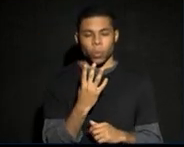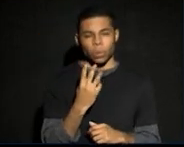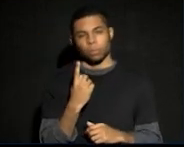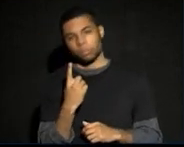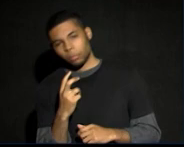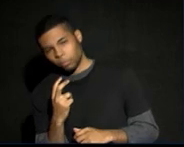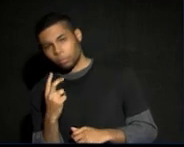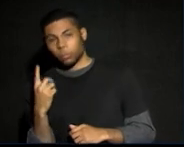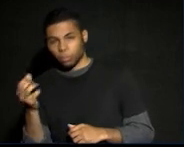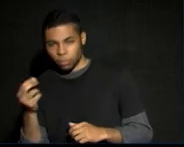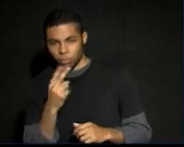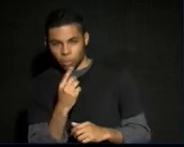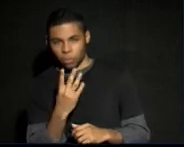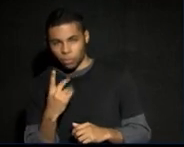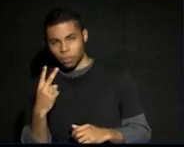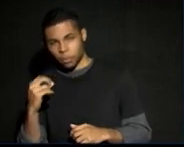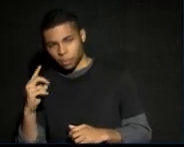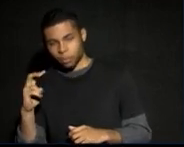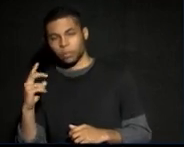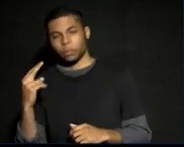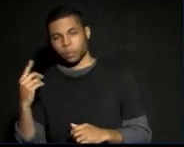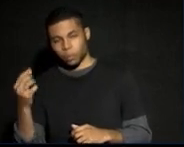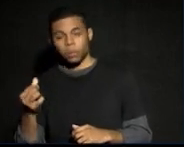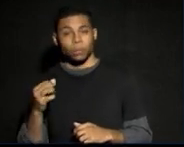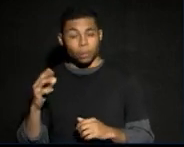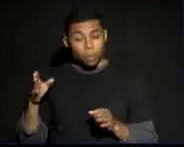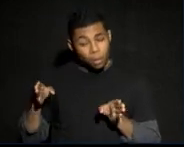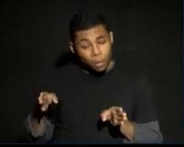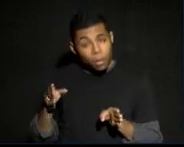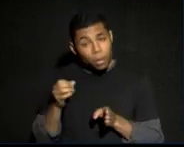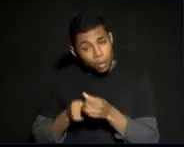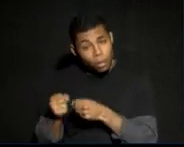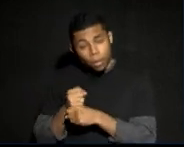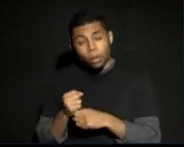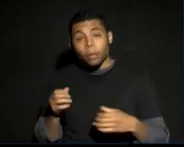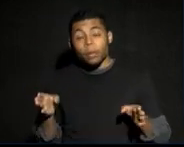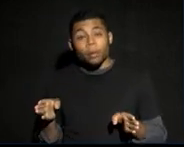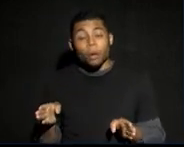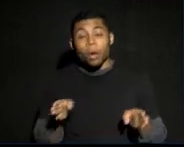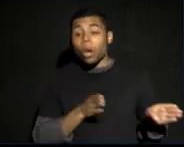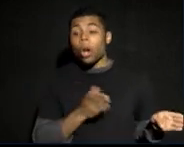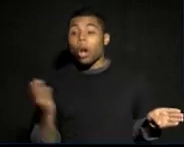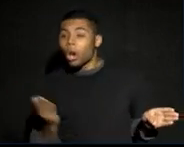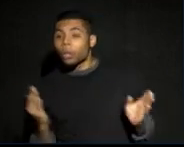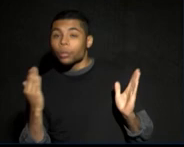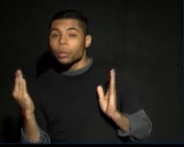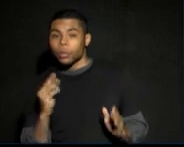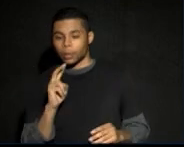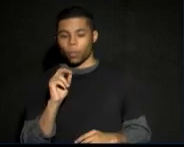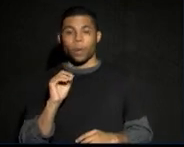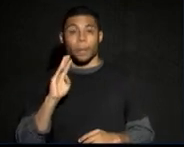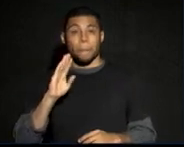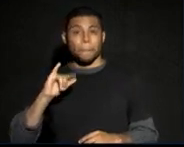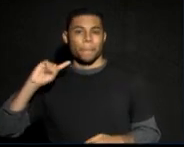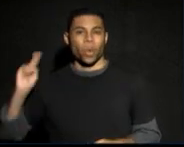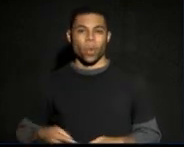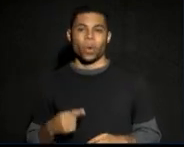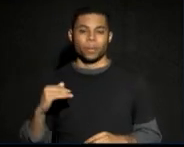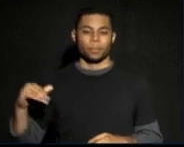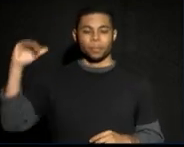por ano a cada ano de se passou de subsídio pelo BNDS a valor de hoje 50 bilhões de